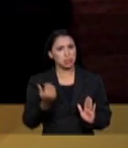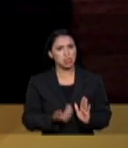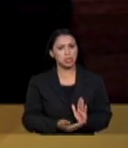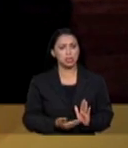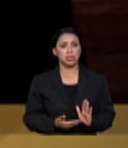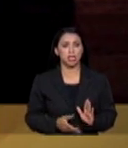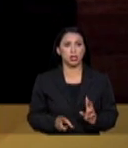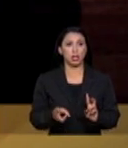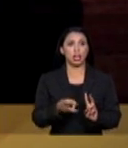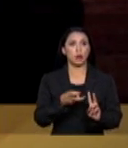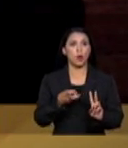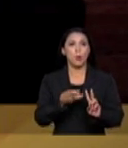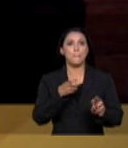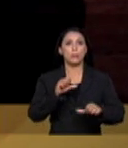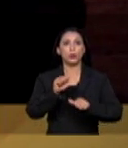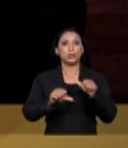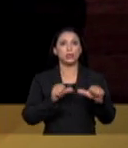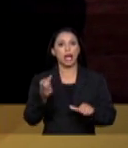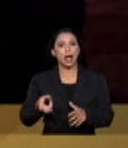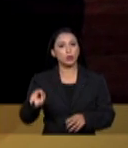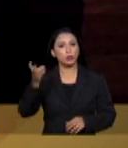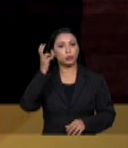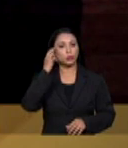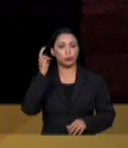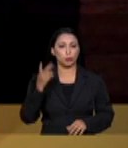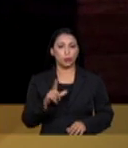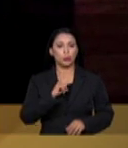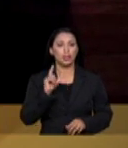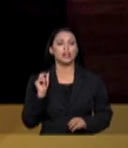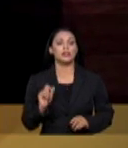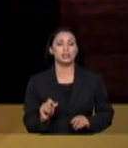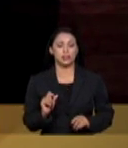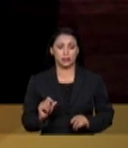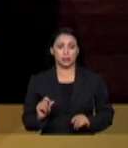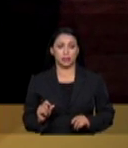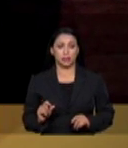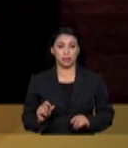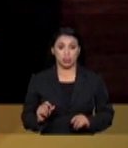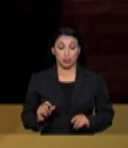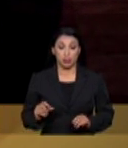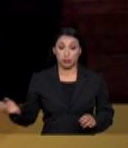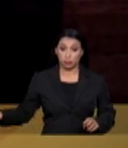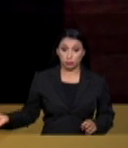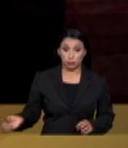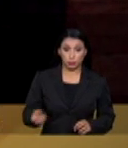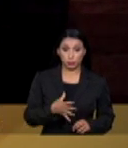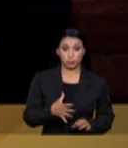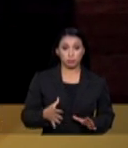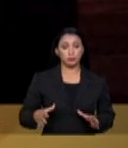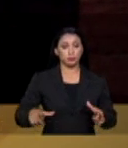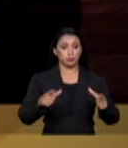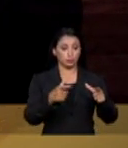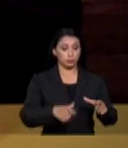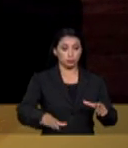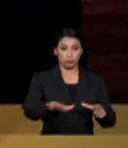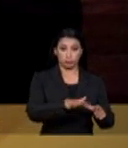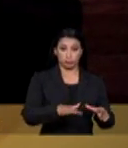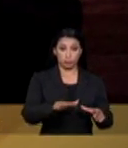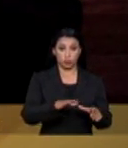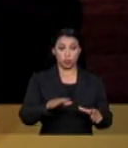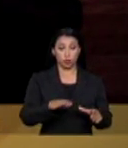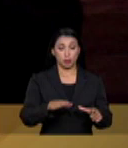aculturação e de pro movimento assimilação progressiva ao novo território do